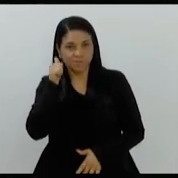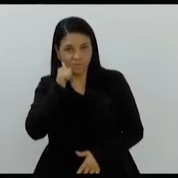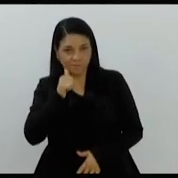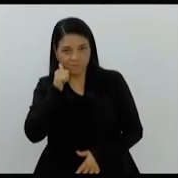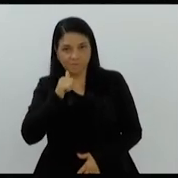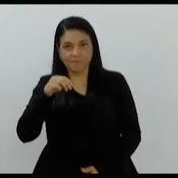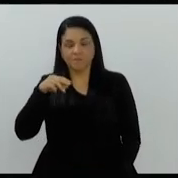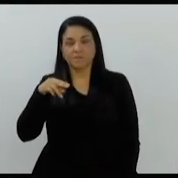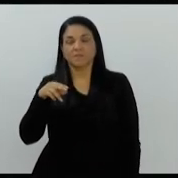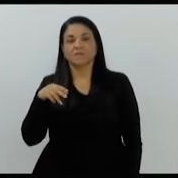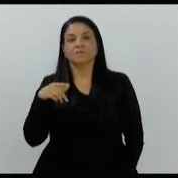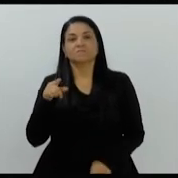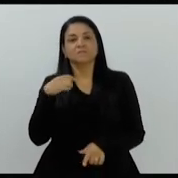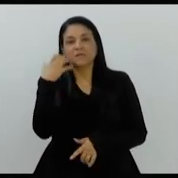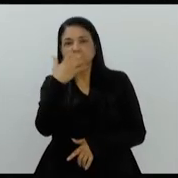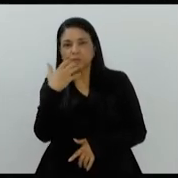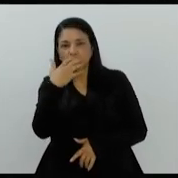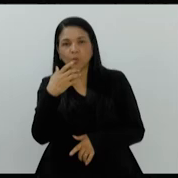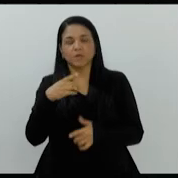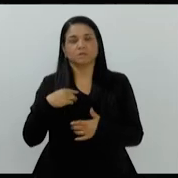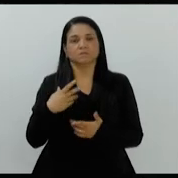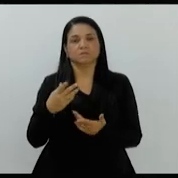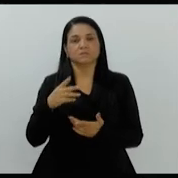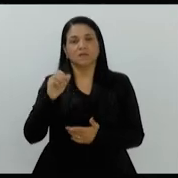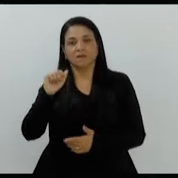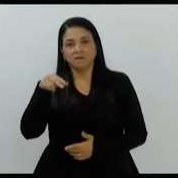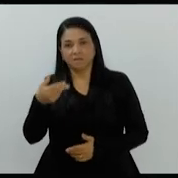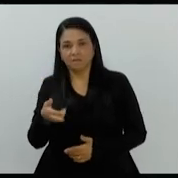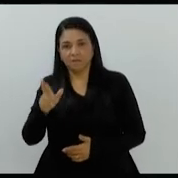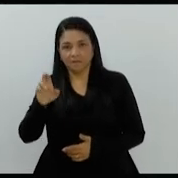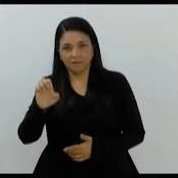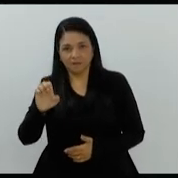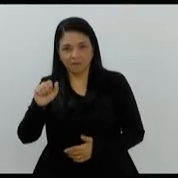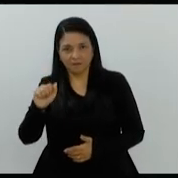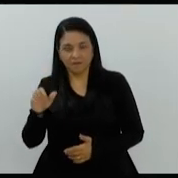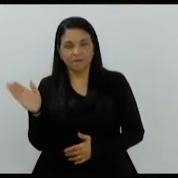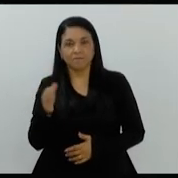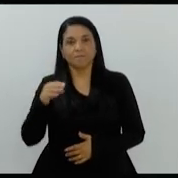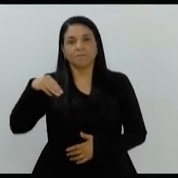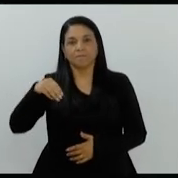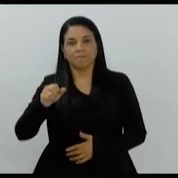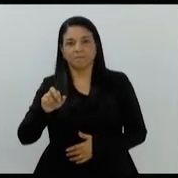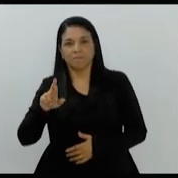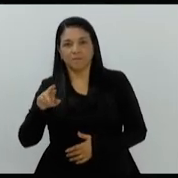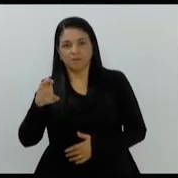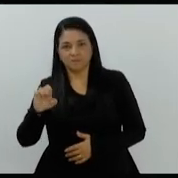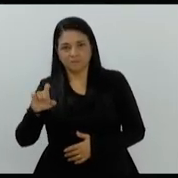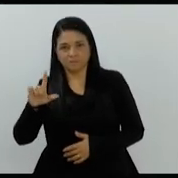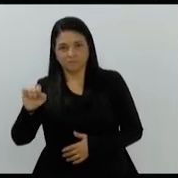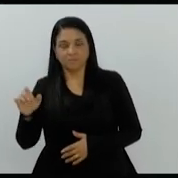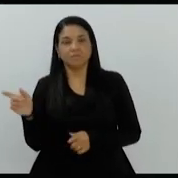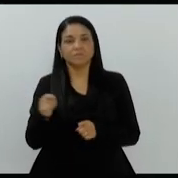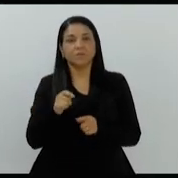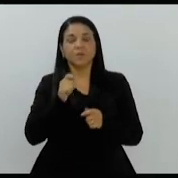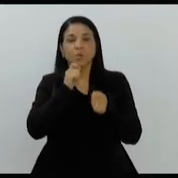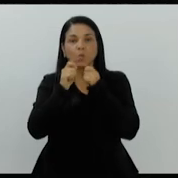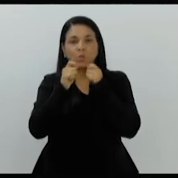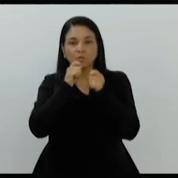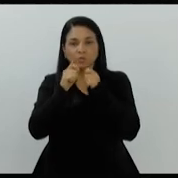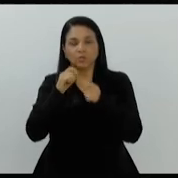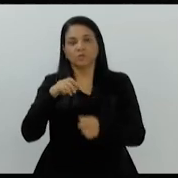Andréia, da Marcela e do nosso querido locutor JR. A